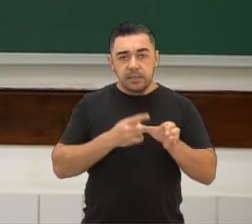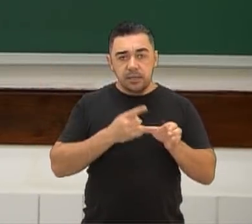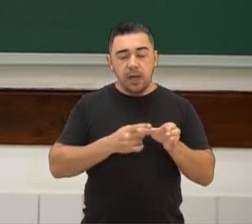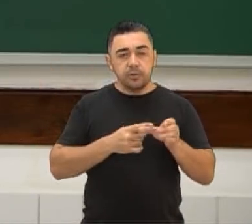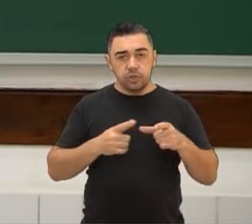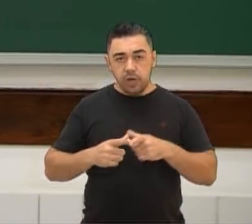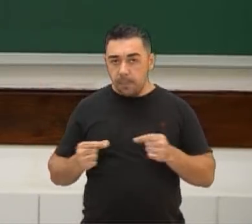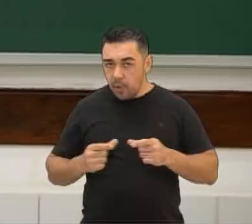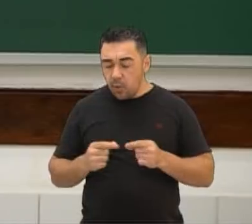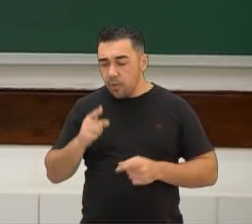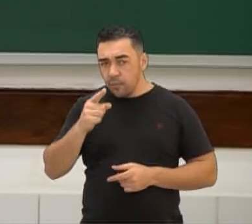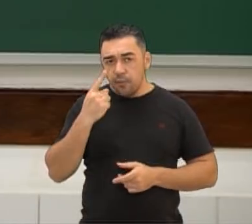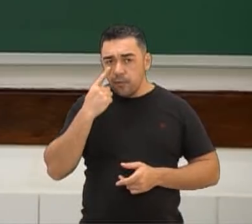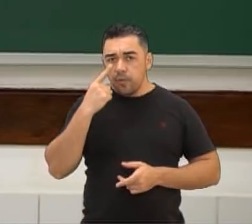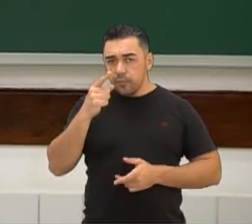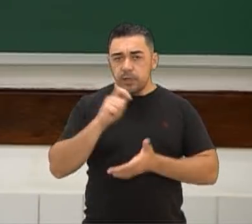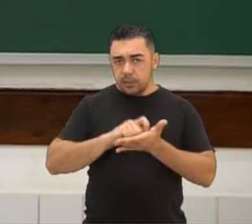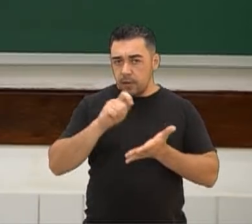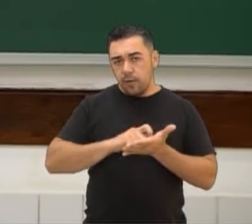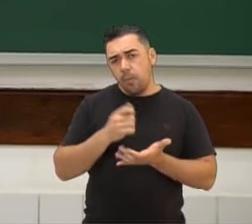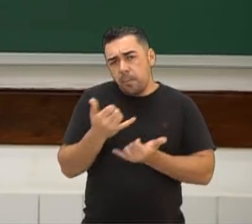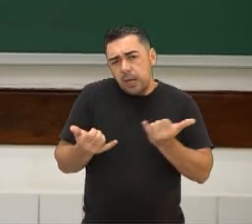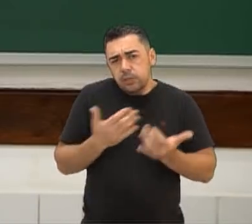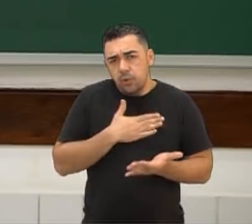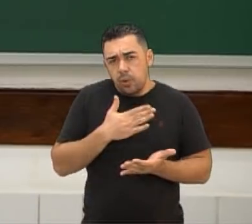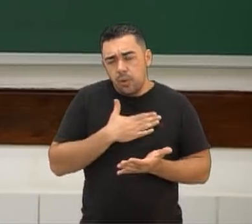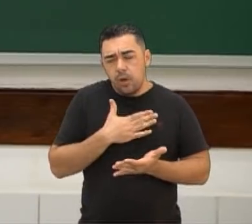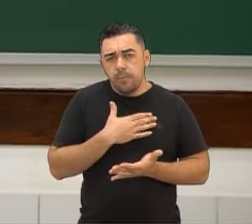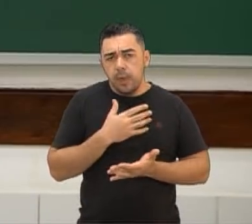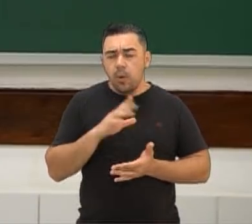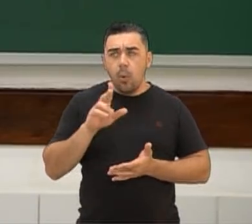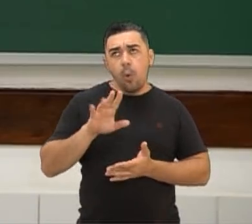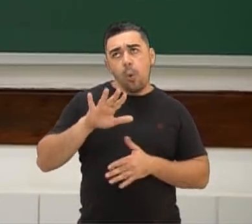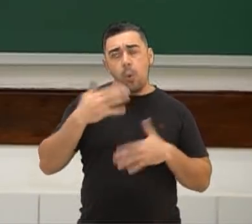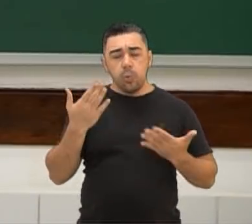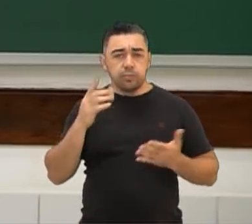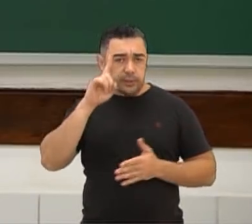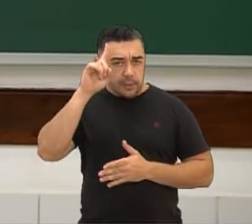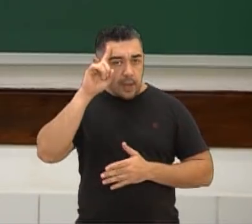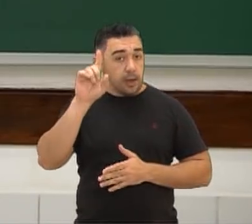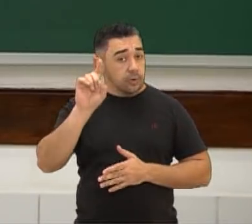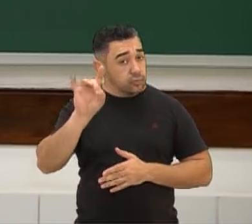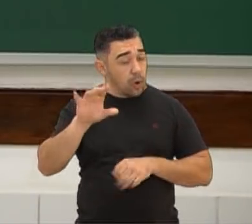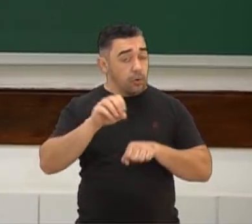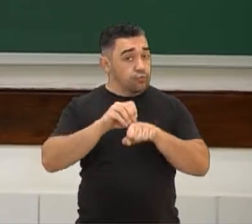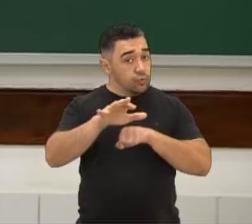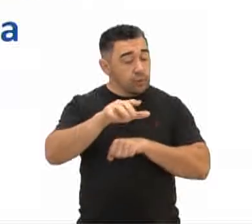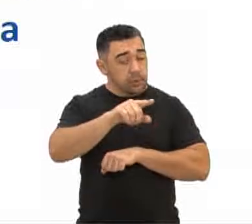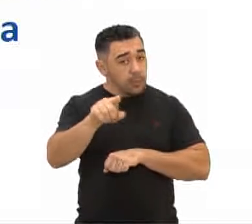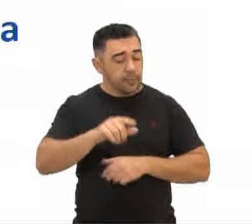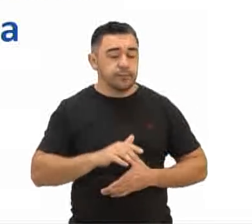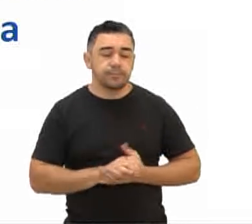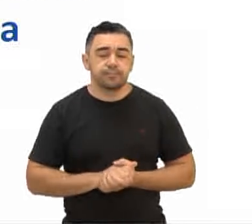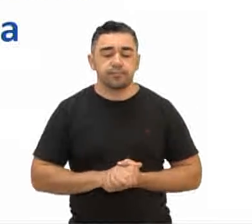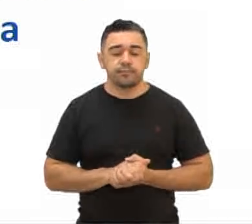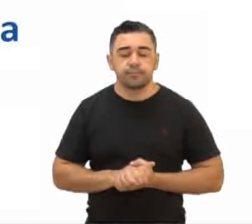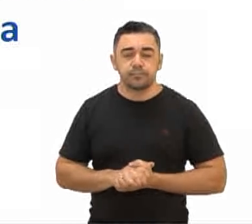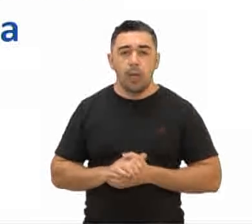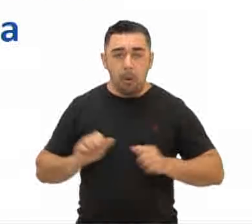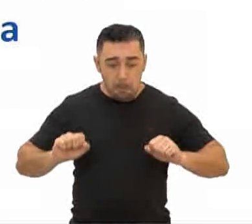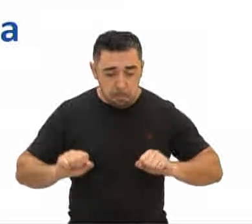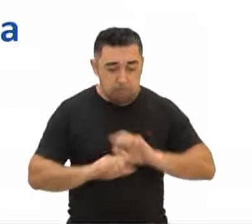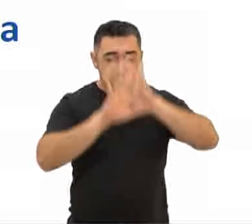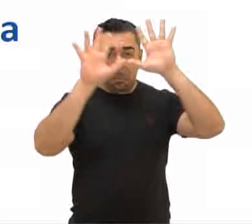você escreveu algo parecido com isso, ou tem uma ideia parecida com isso. Aqui uma sugestão para você. As